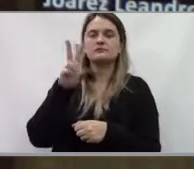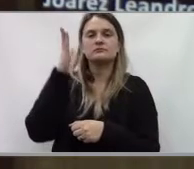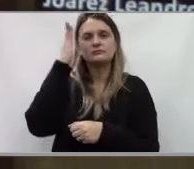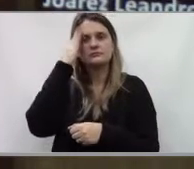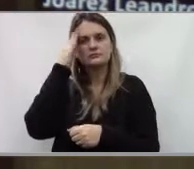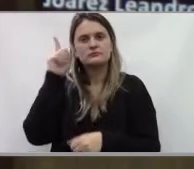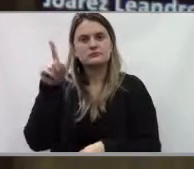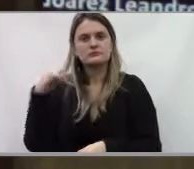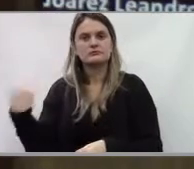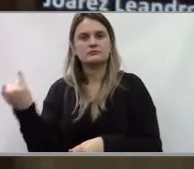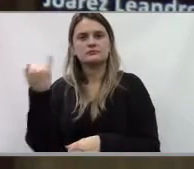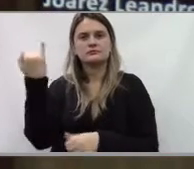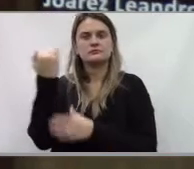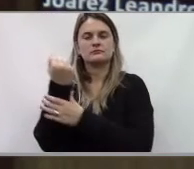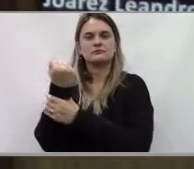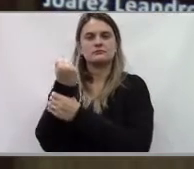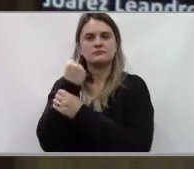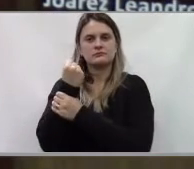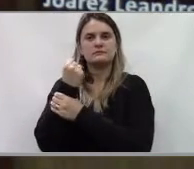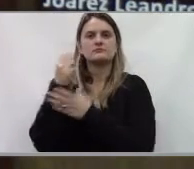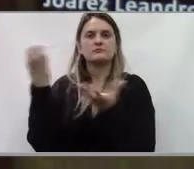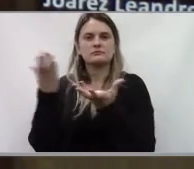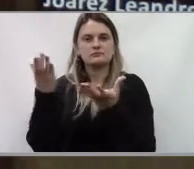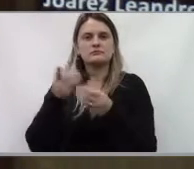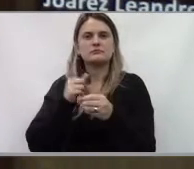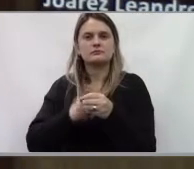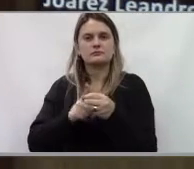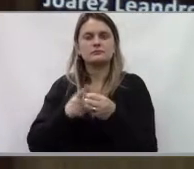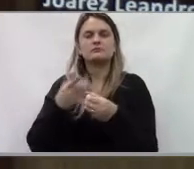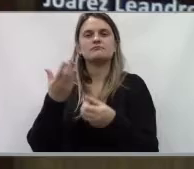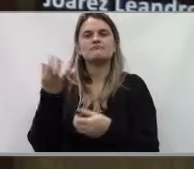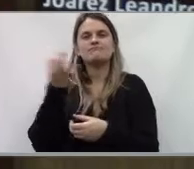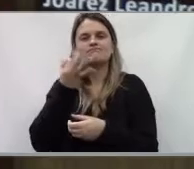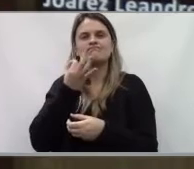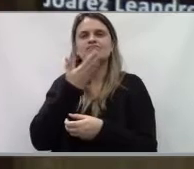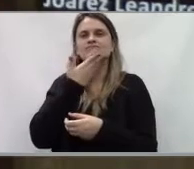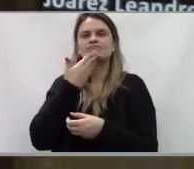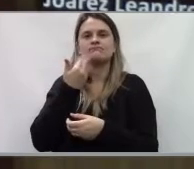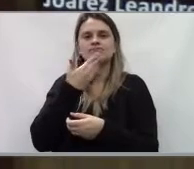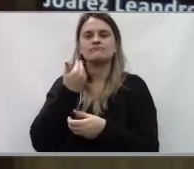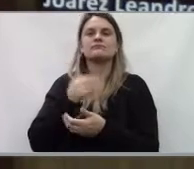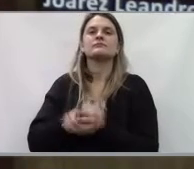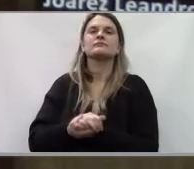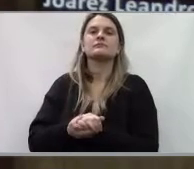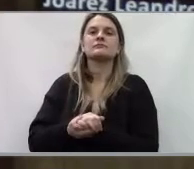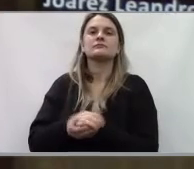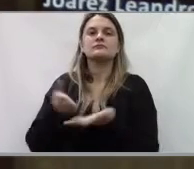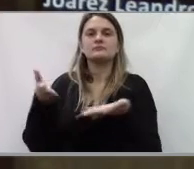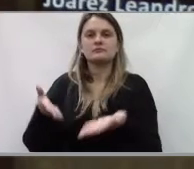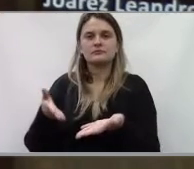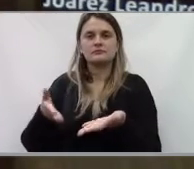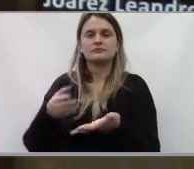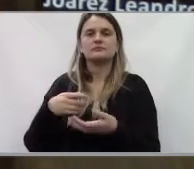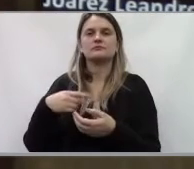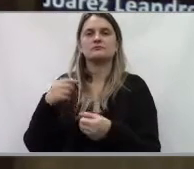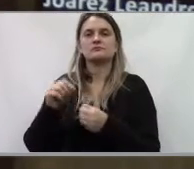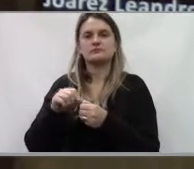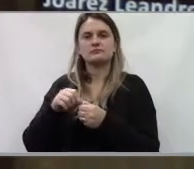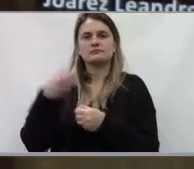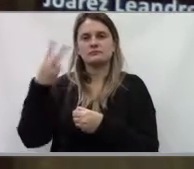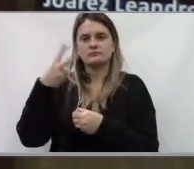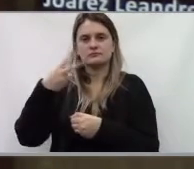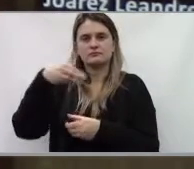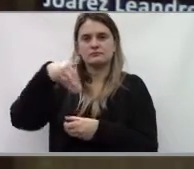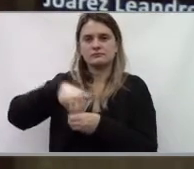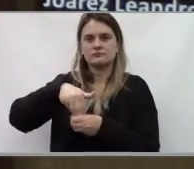e sabemos da importância da segurança e queremos ter uma cidade, com certeza, mais segura. Então, hoje nós fizemos